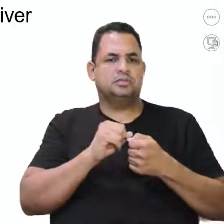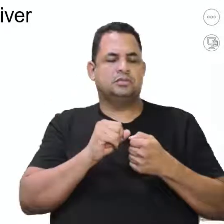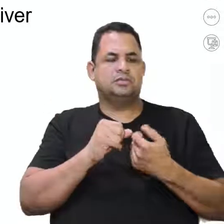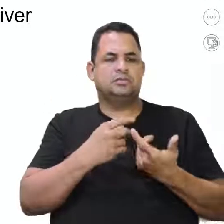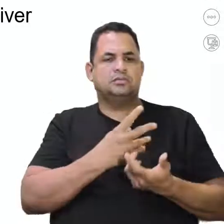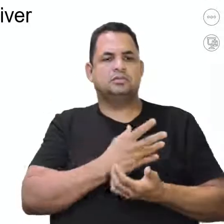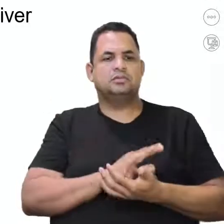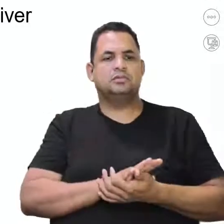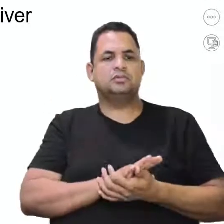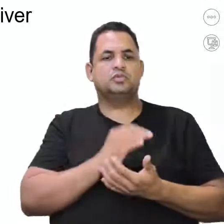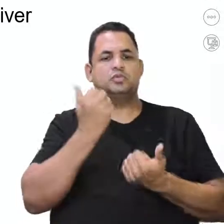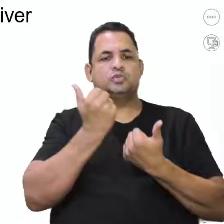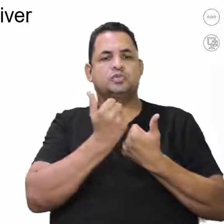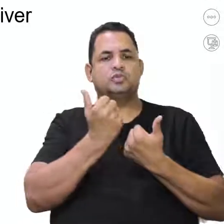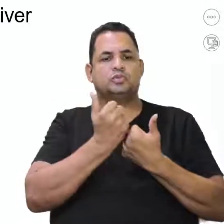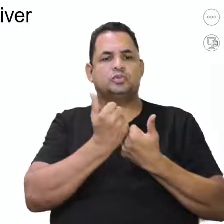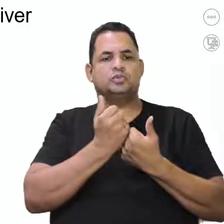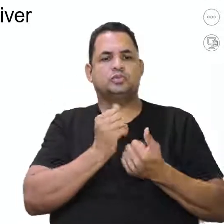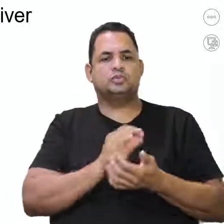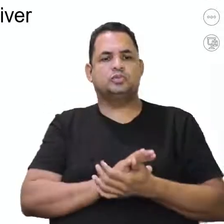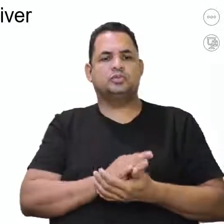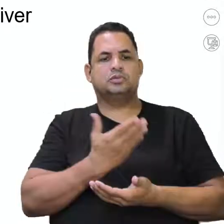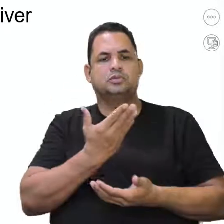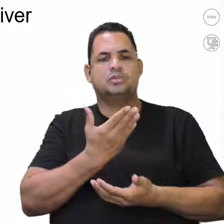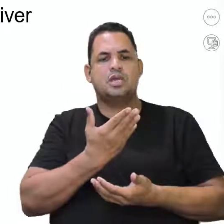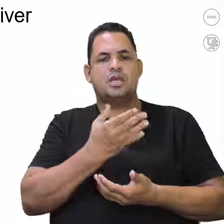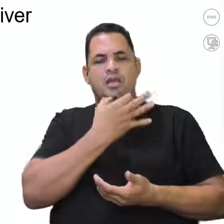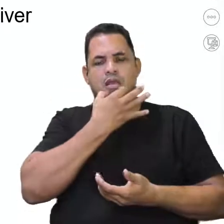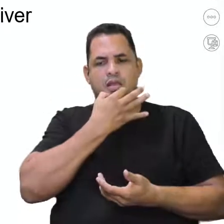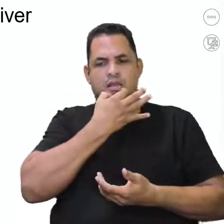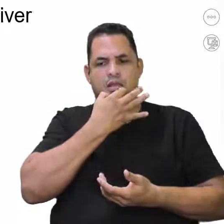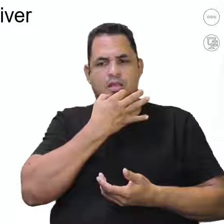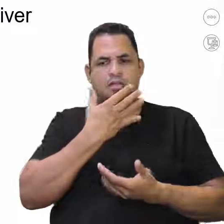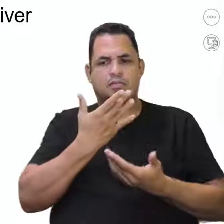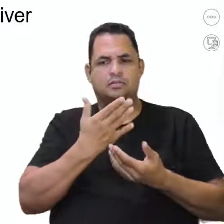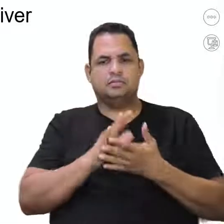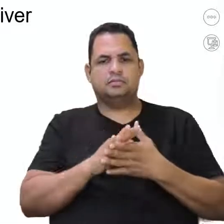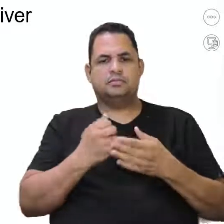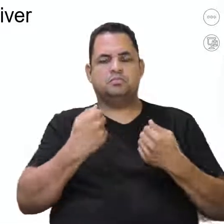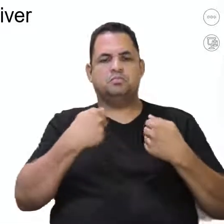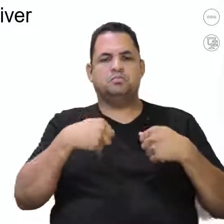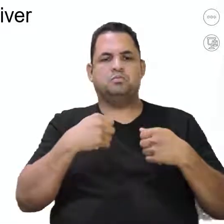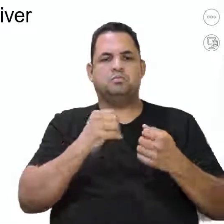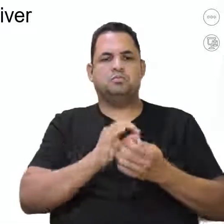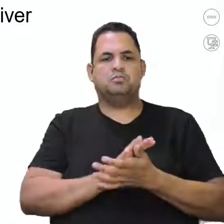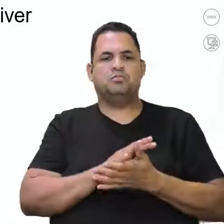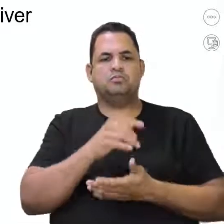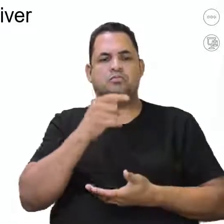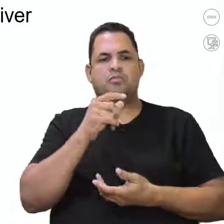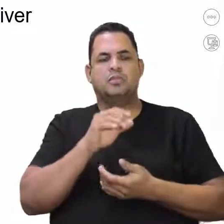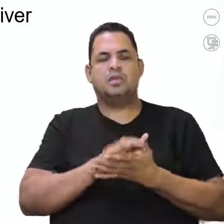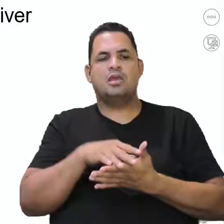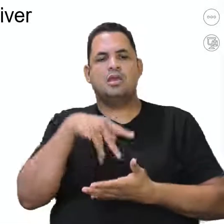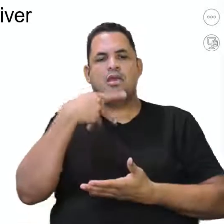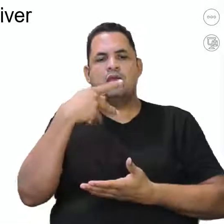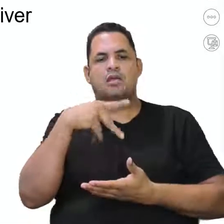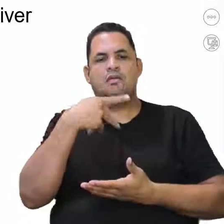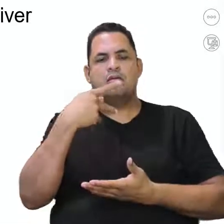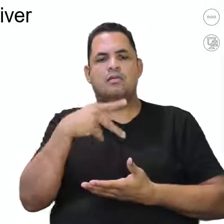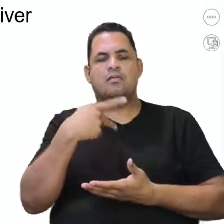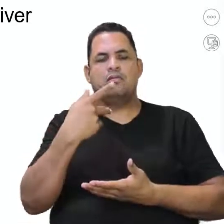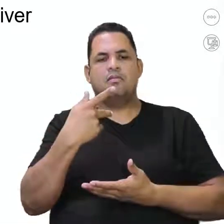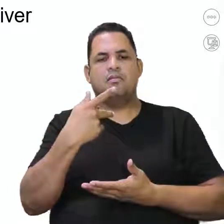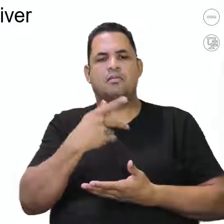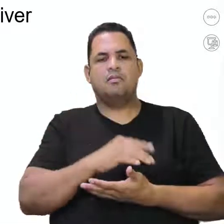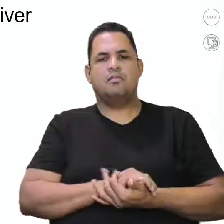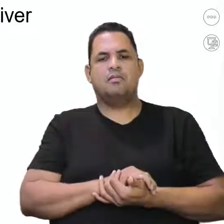no am e substituir pelo no em inglês. Então, eu poderia falar I don't have no reason to